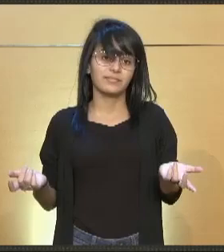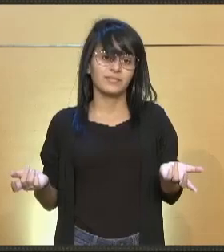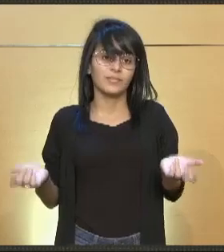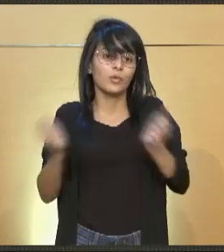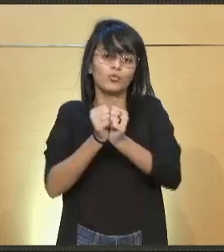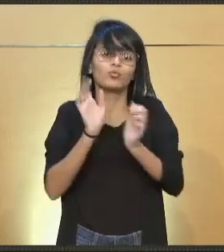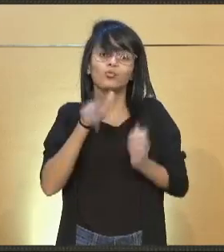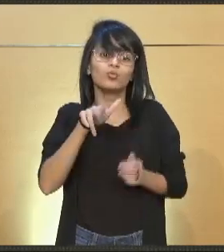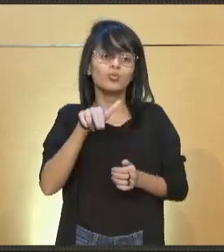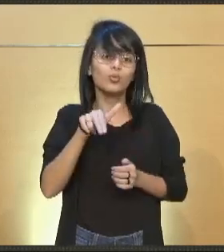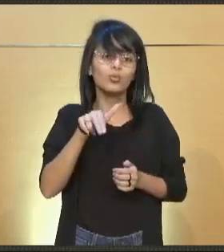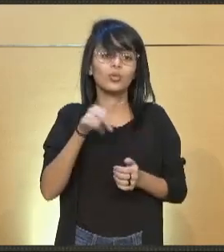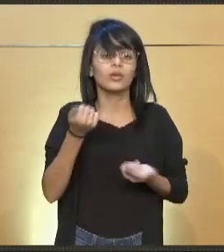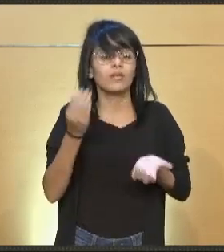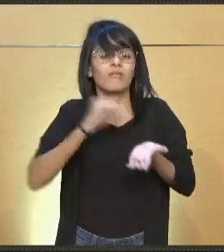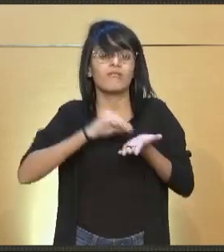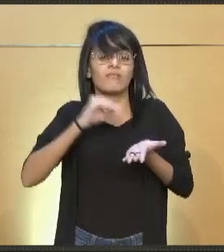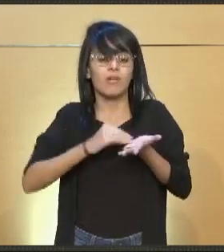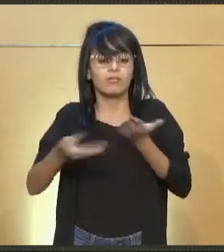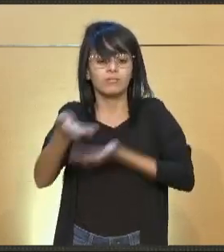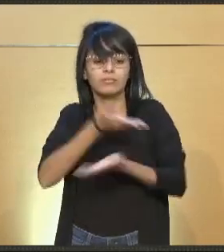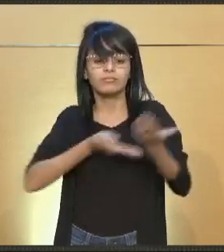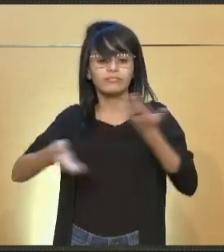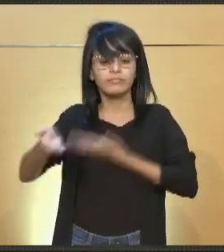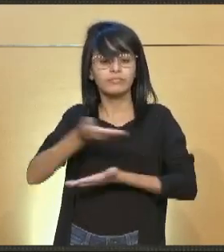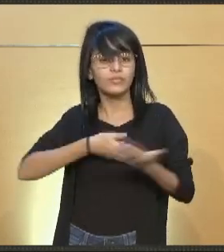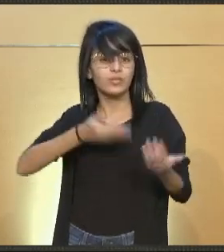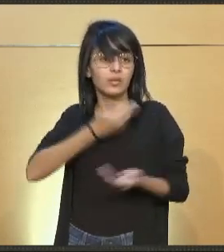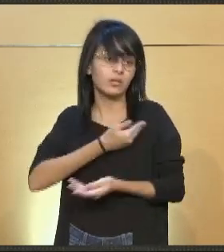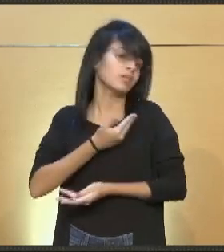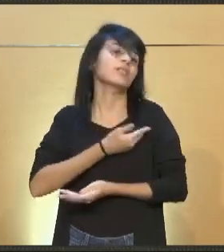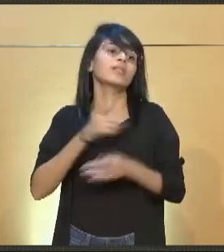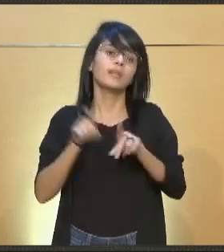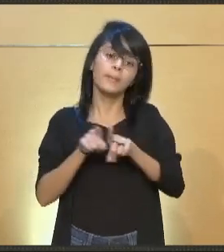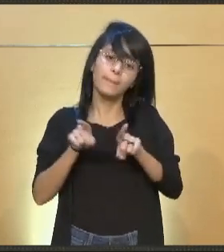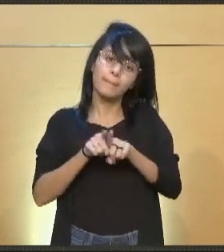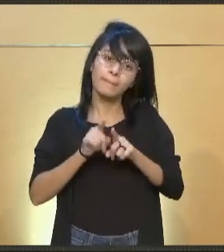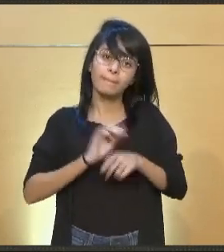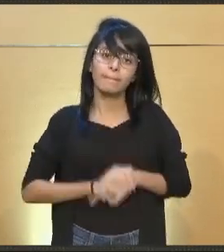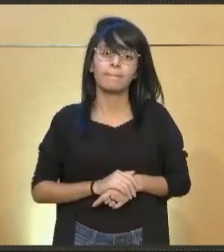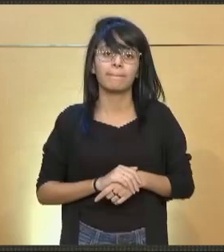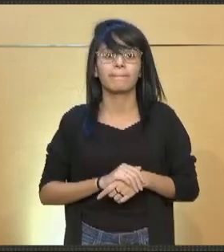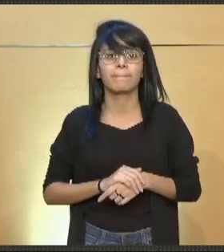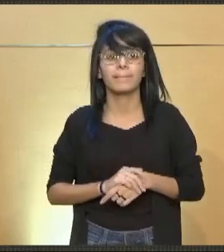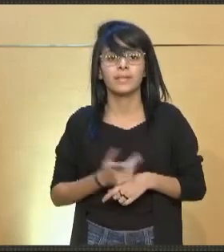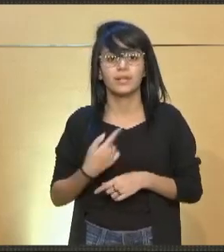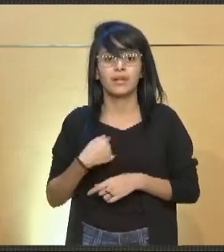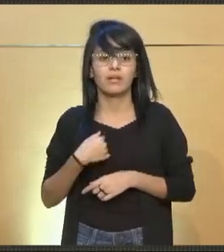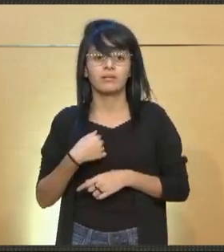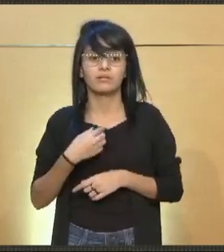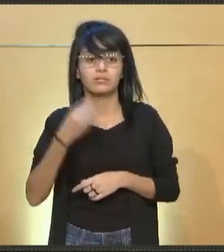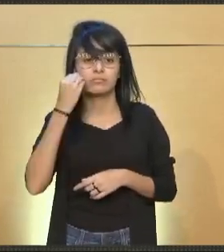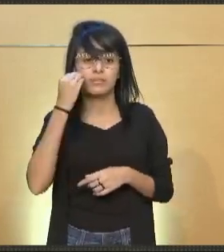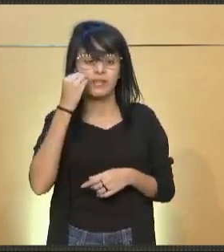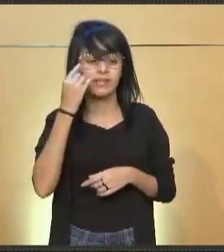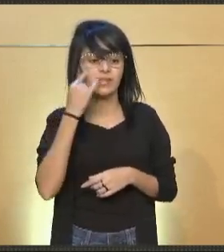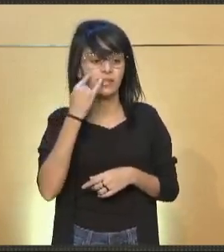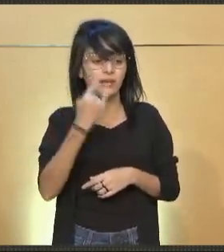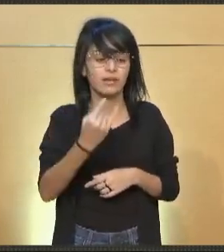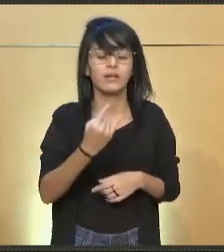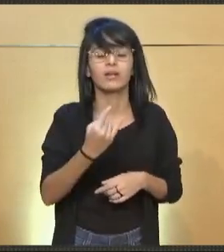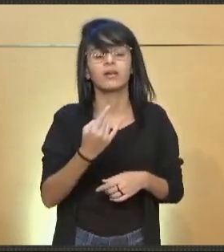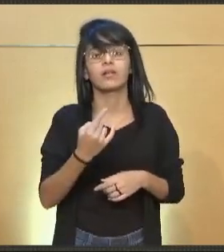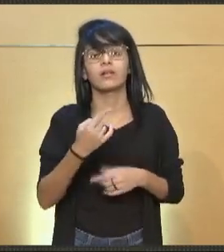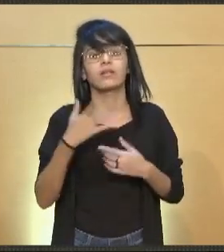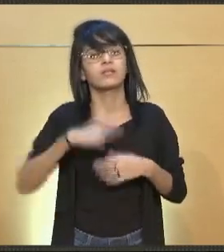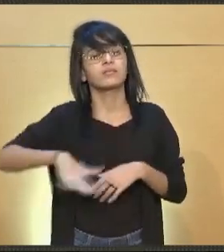Consequentemente, essa falta de companheirismo um com o outro e o momento de tentação. Quais seriam os passos dessa